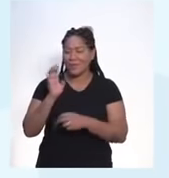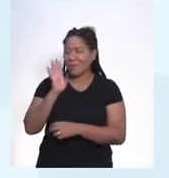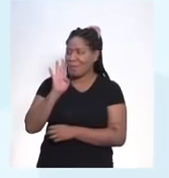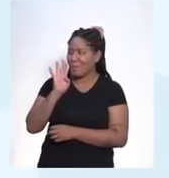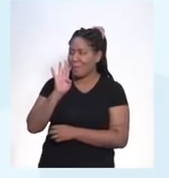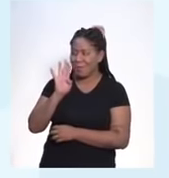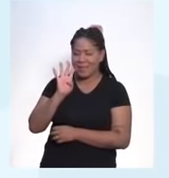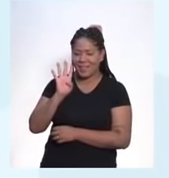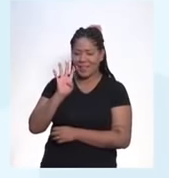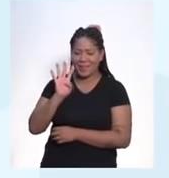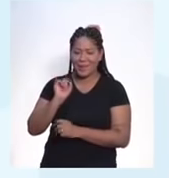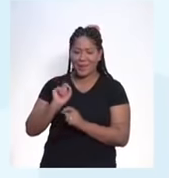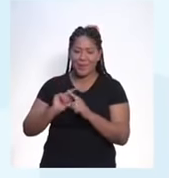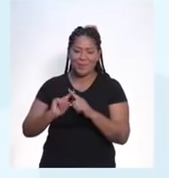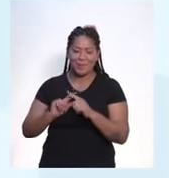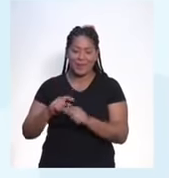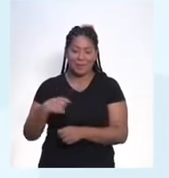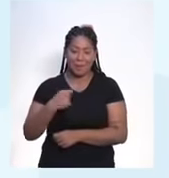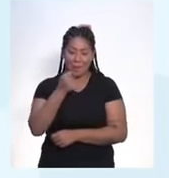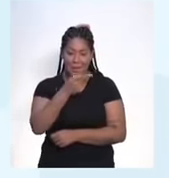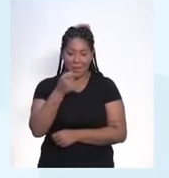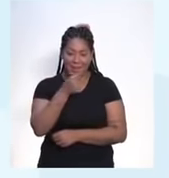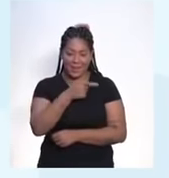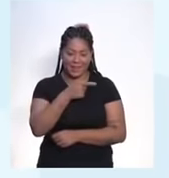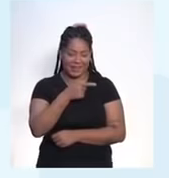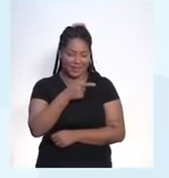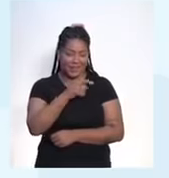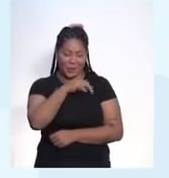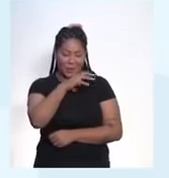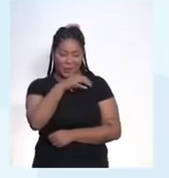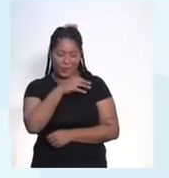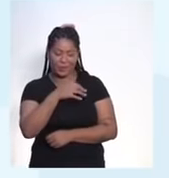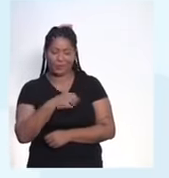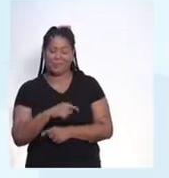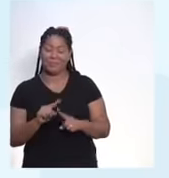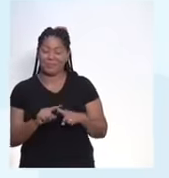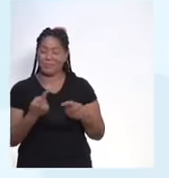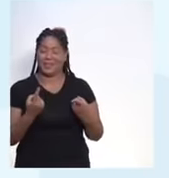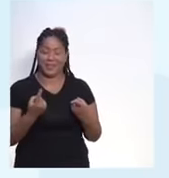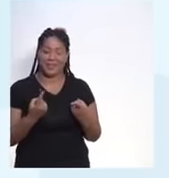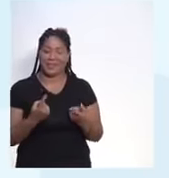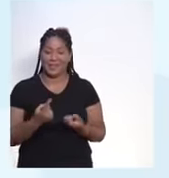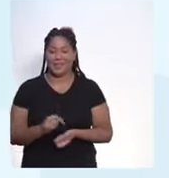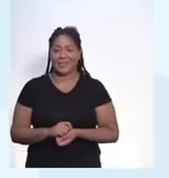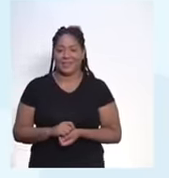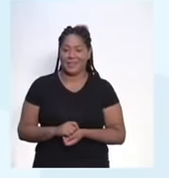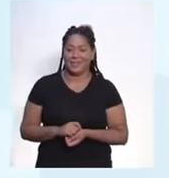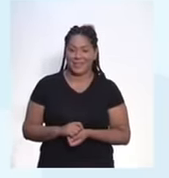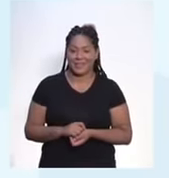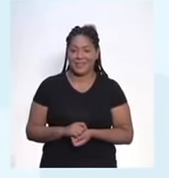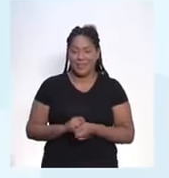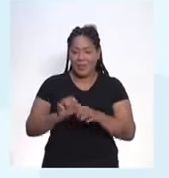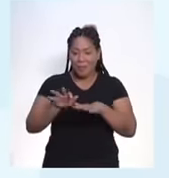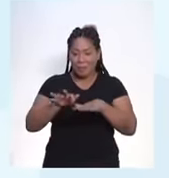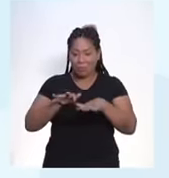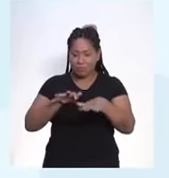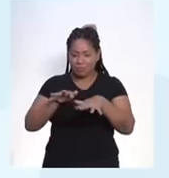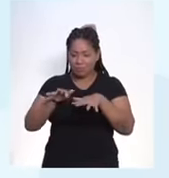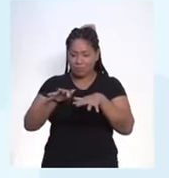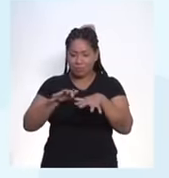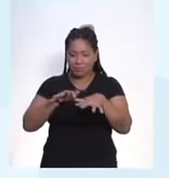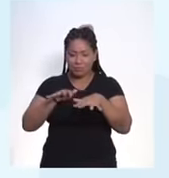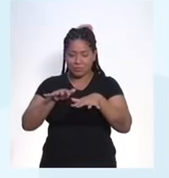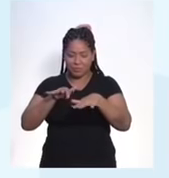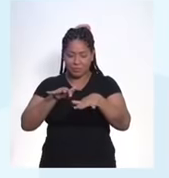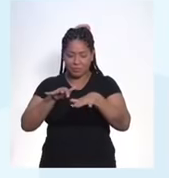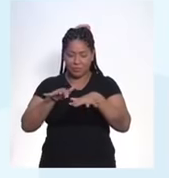depois os cara fala que as minhas piada é ruim mas é isso mesmo então ele se movimentou aí ele se